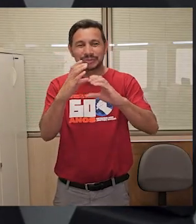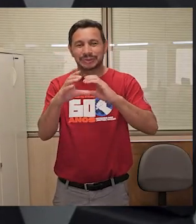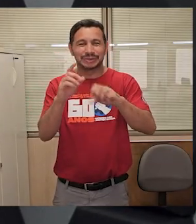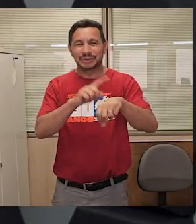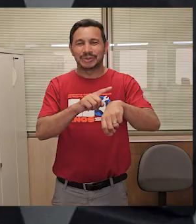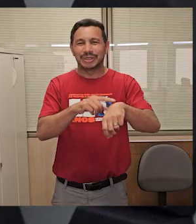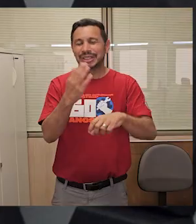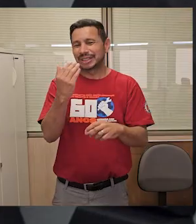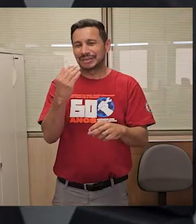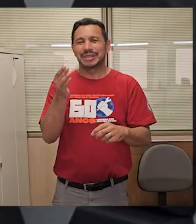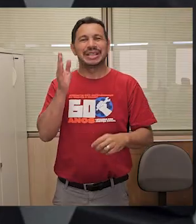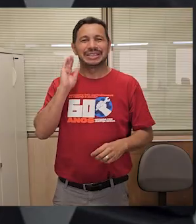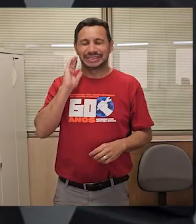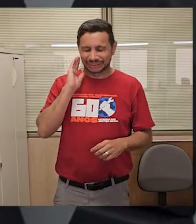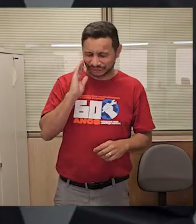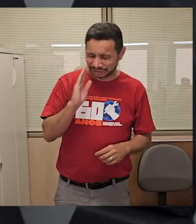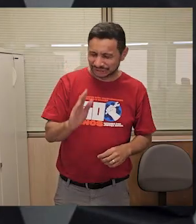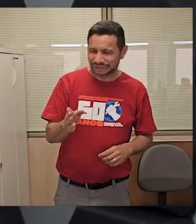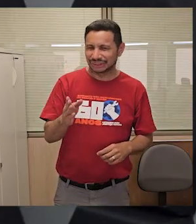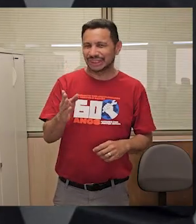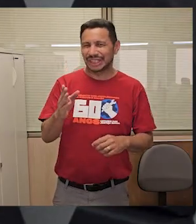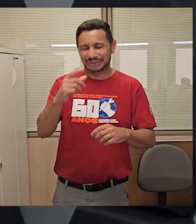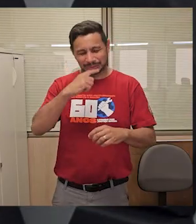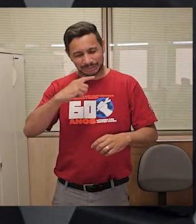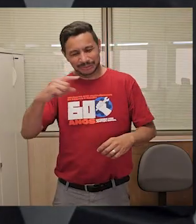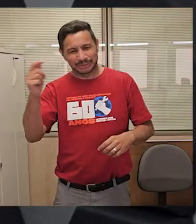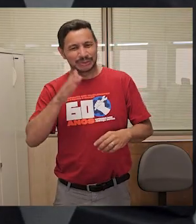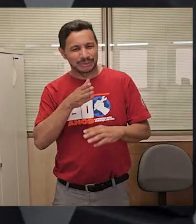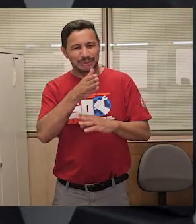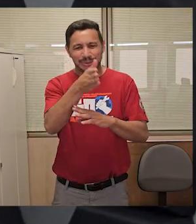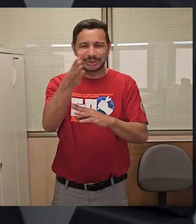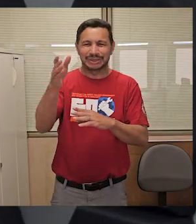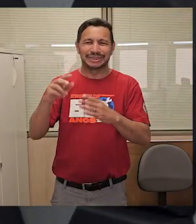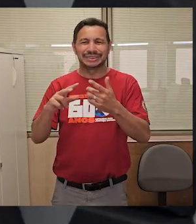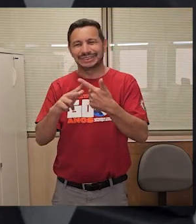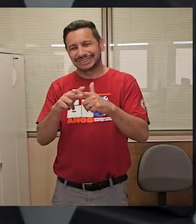Boia, que já ganhou notoriedade já sindical.